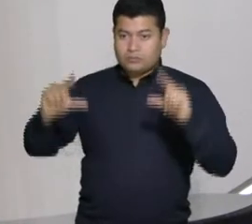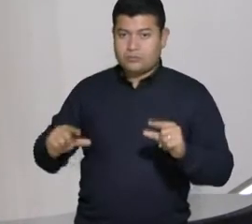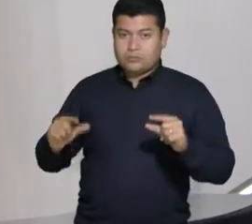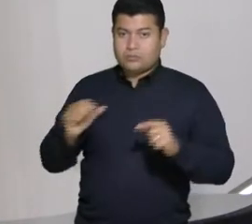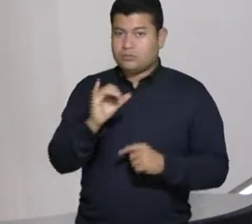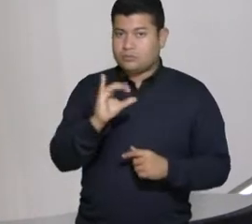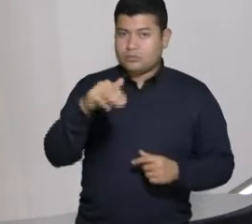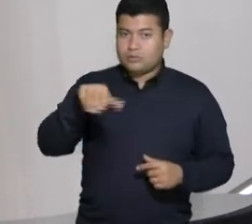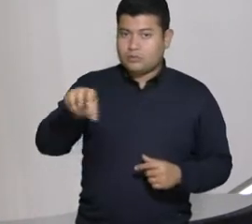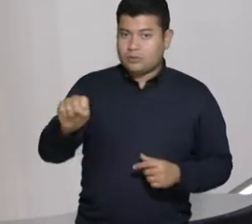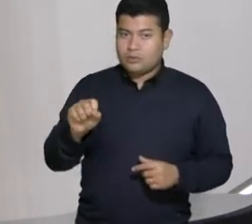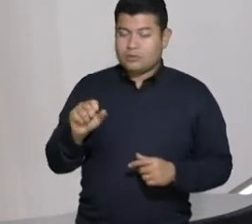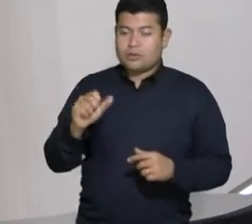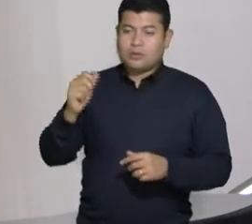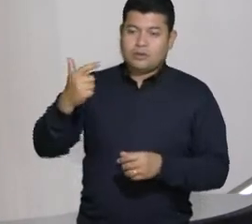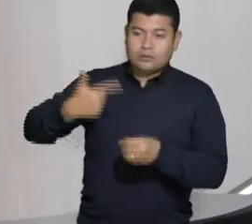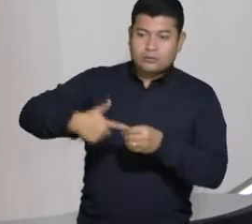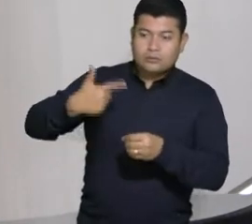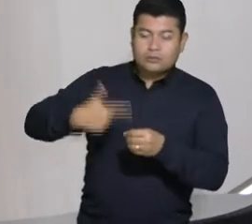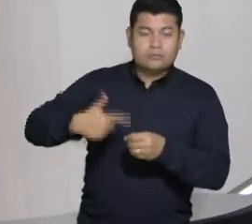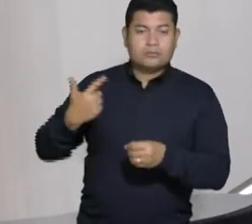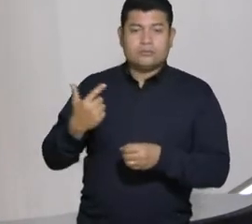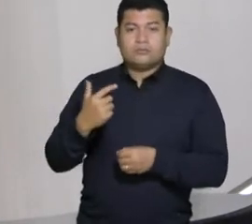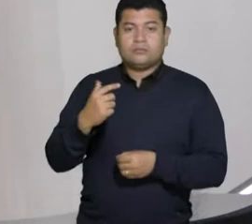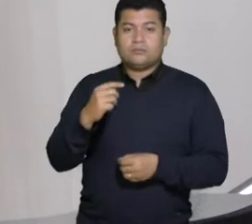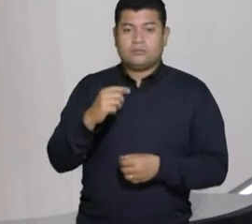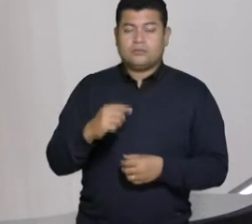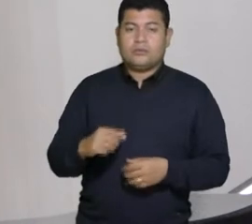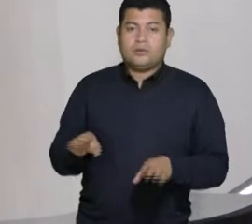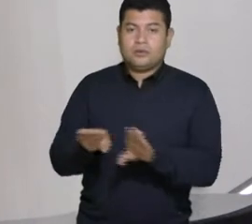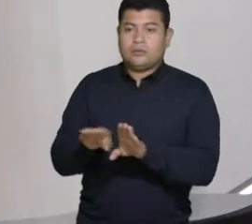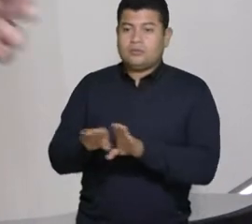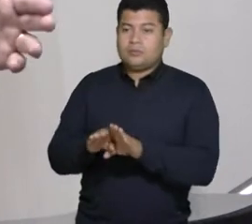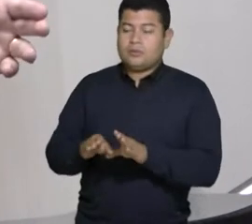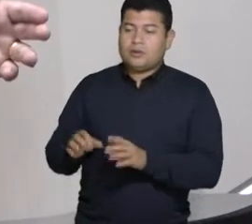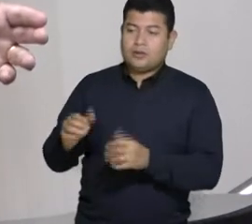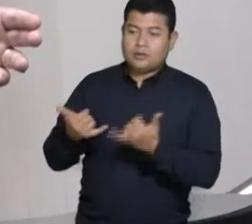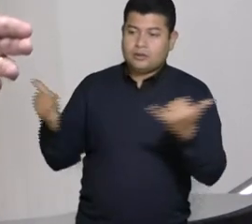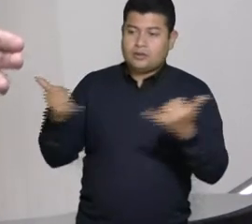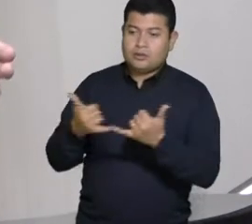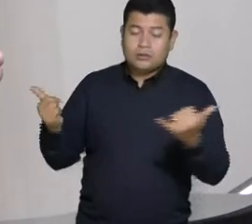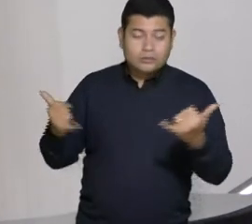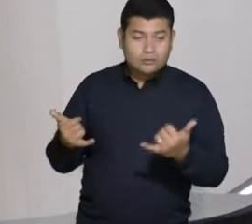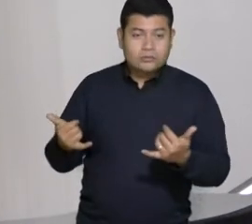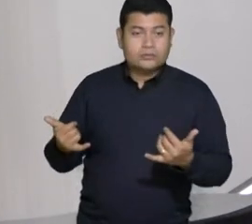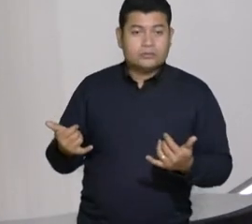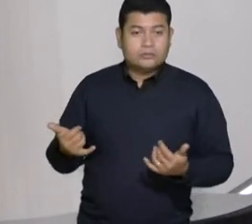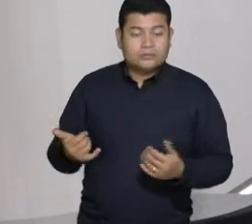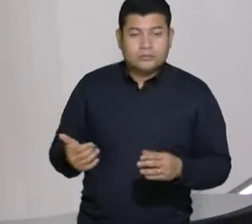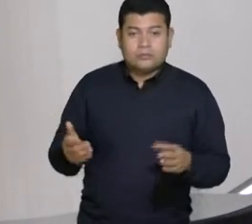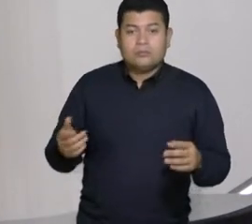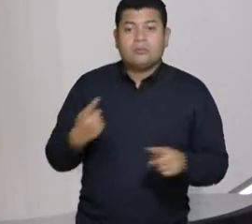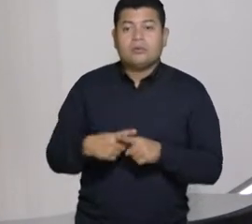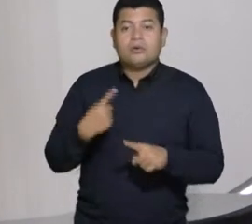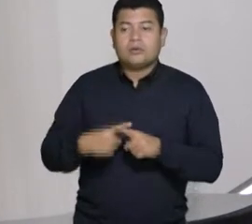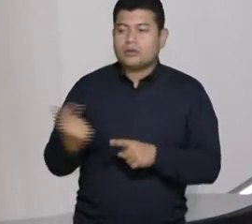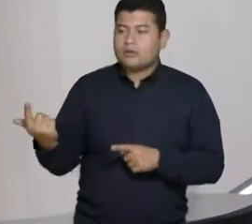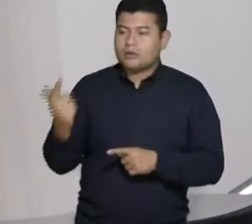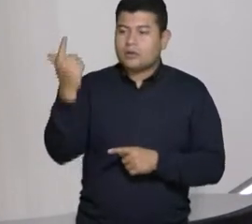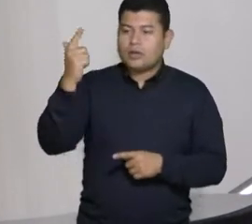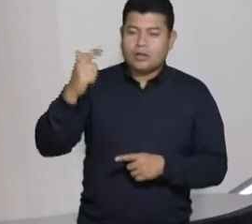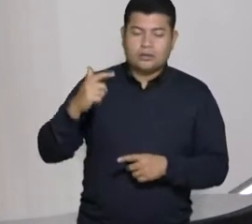o ICMS da gasolina reduziu esse MS da energia elétrica porque não reduziu o ICMS do gás natural também